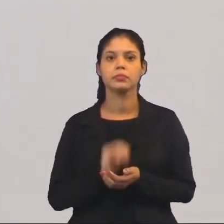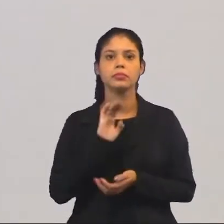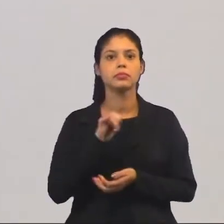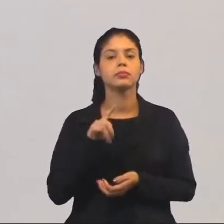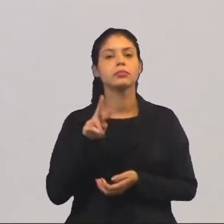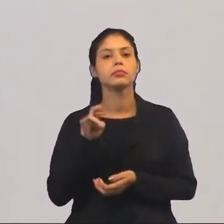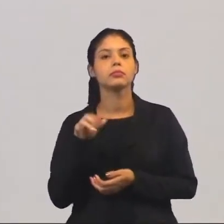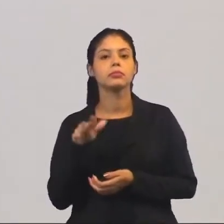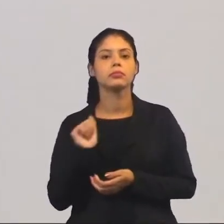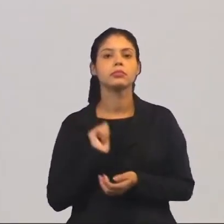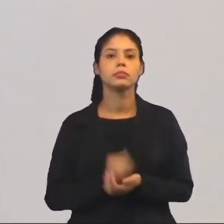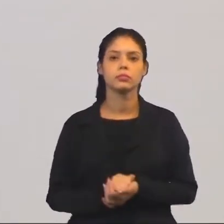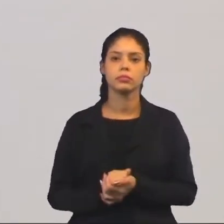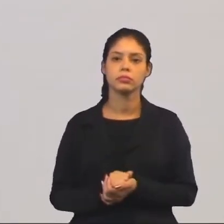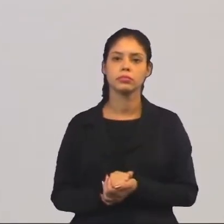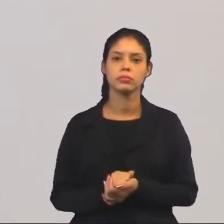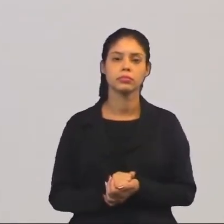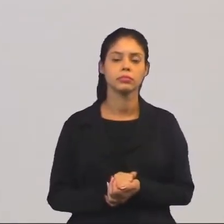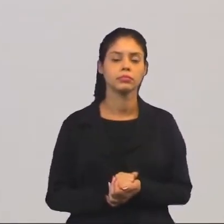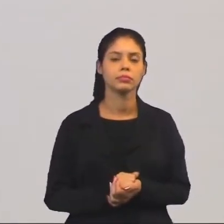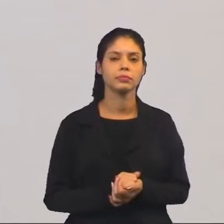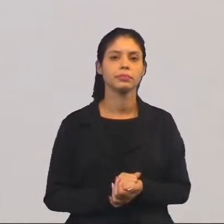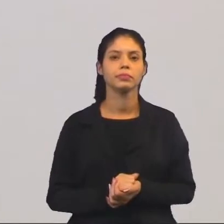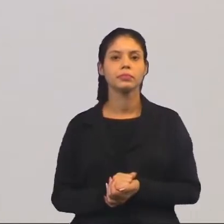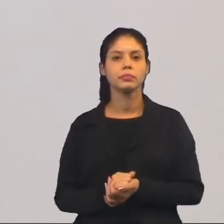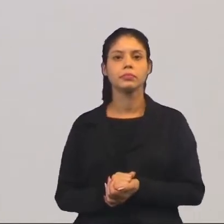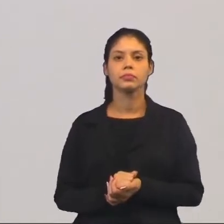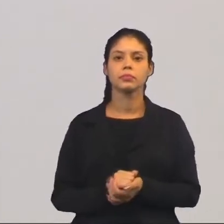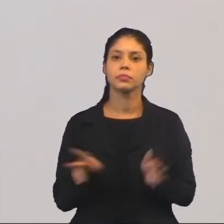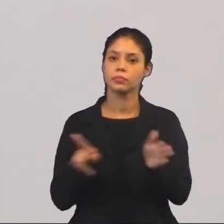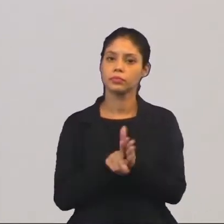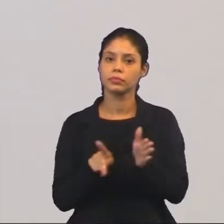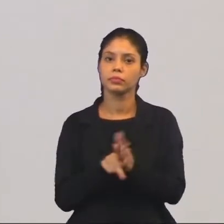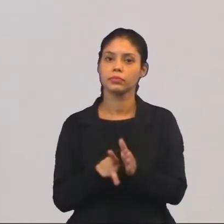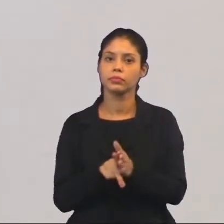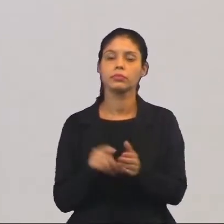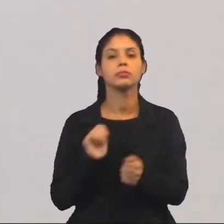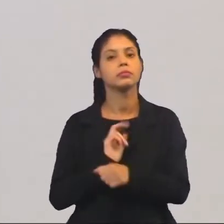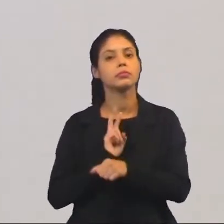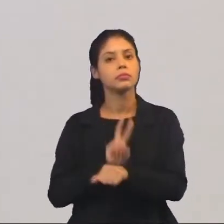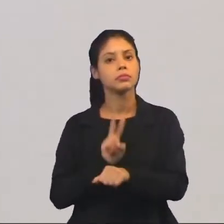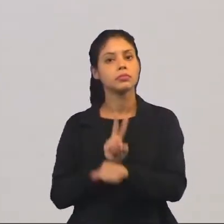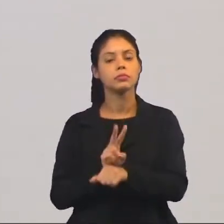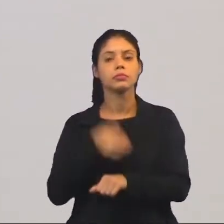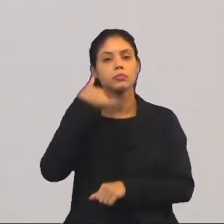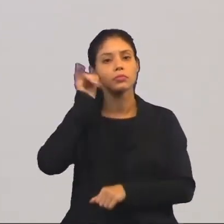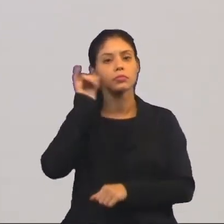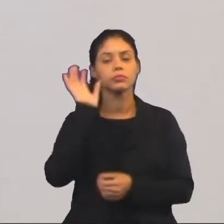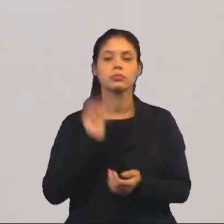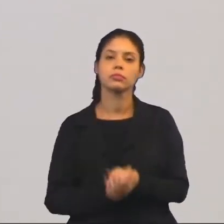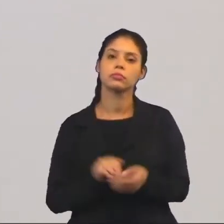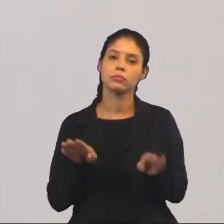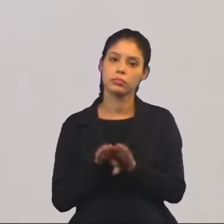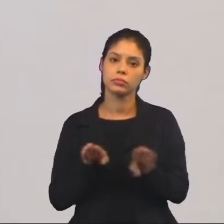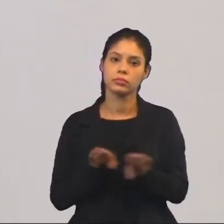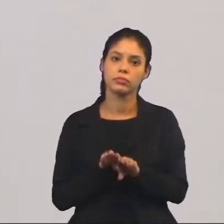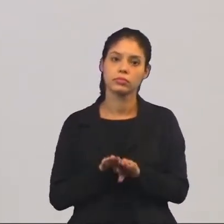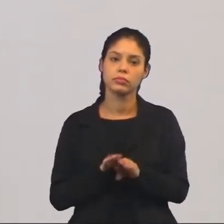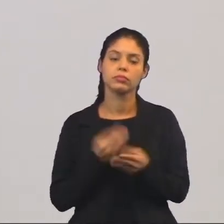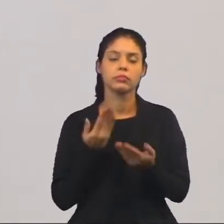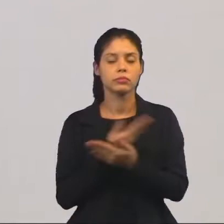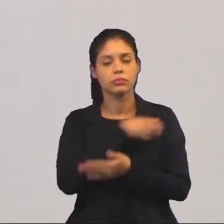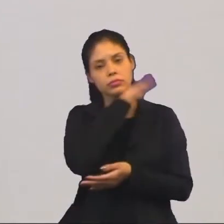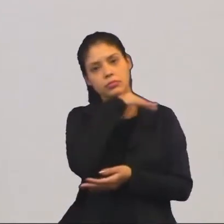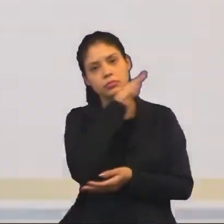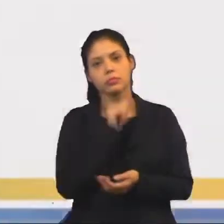Embrapa que são aplicadas no setor agrícola brasileiro ou até mesmo no setor de criação animal.